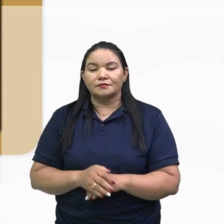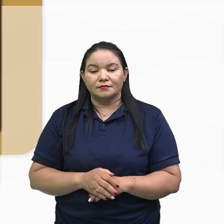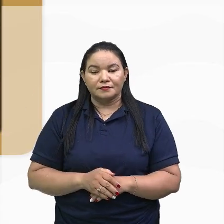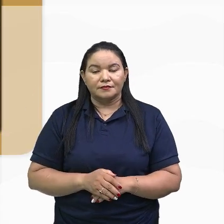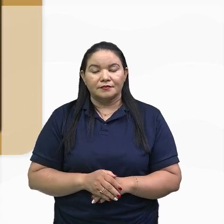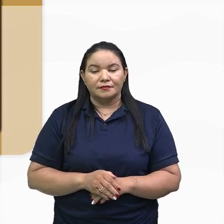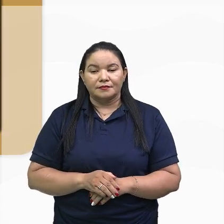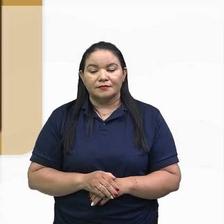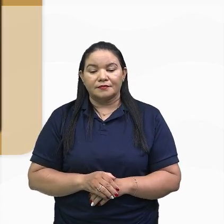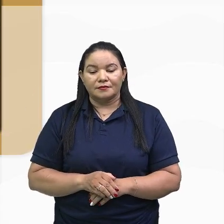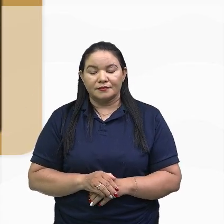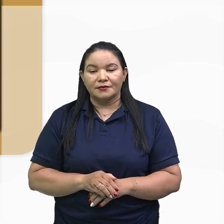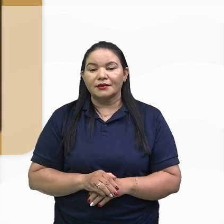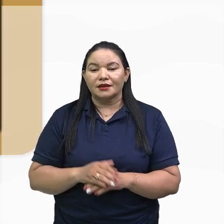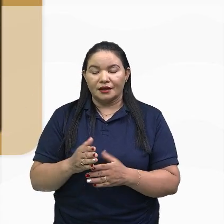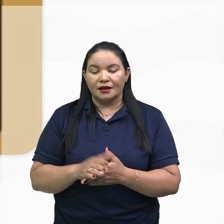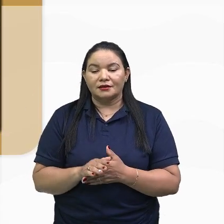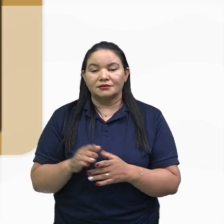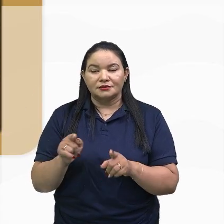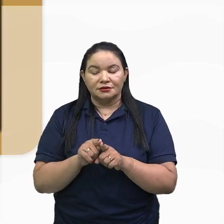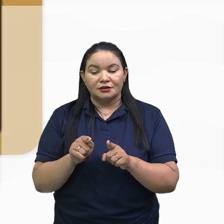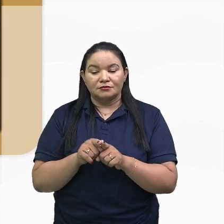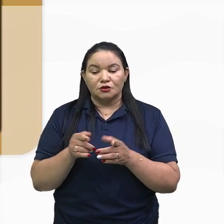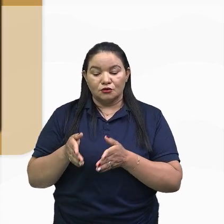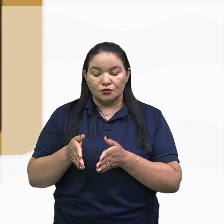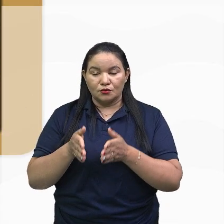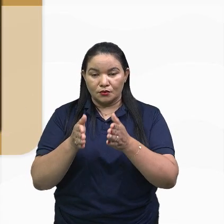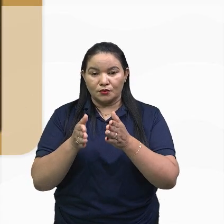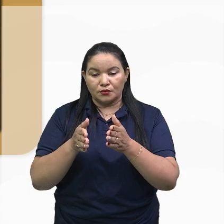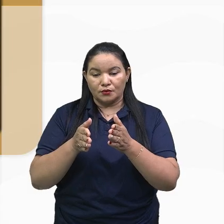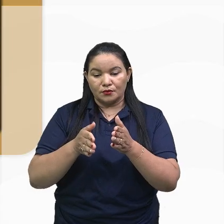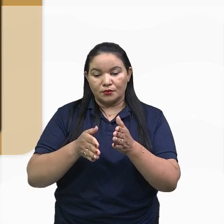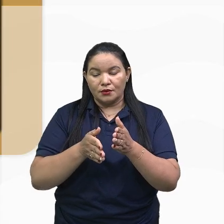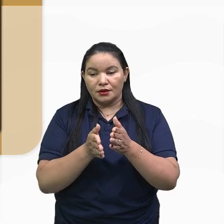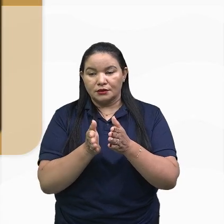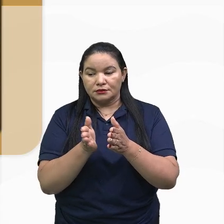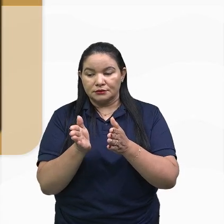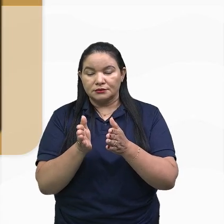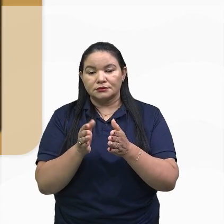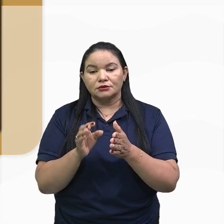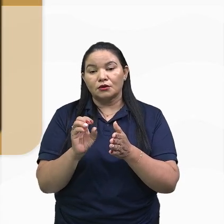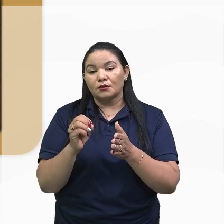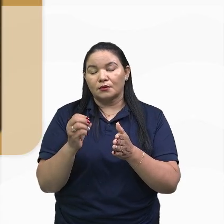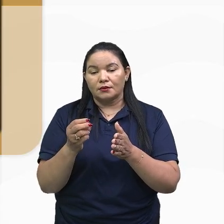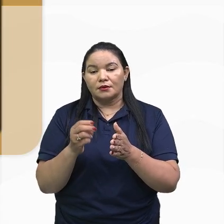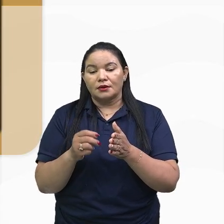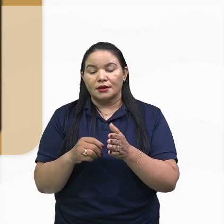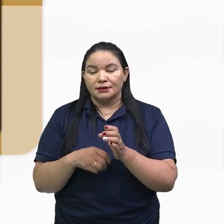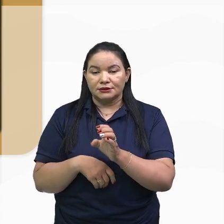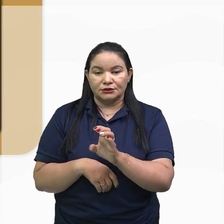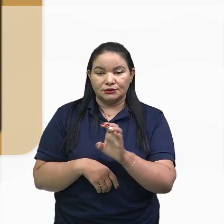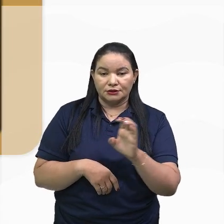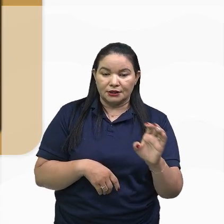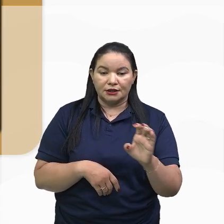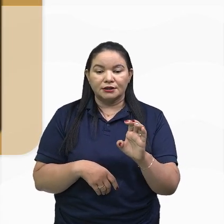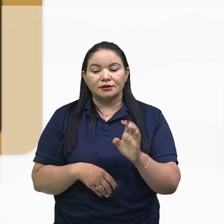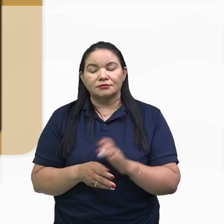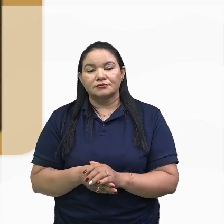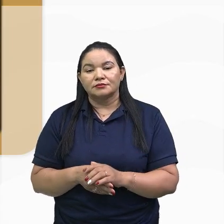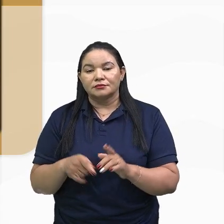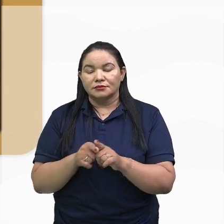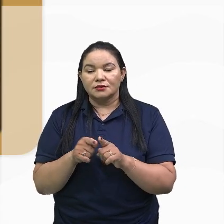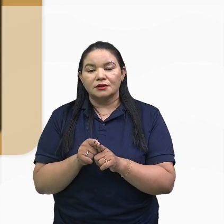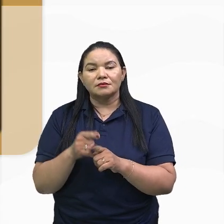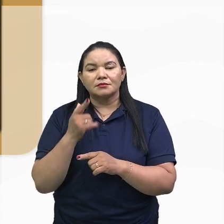uma pequena curva, né? É uma conversão aí. Conversão. E assim, olha a importância, né, dessa linguagem não